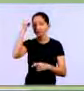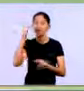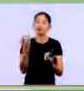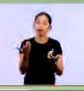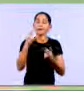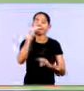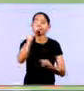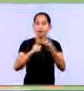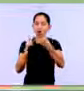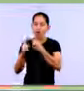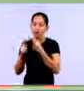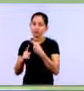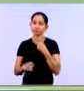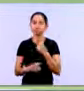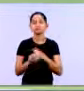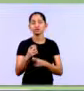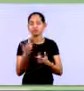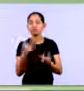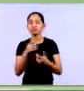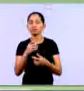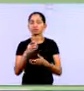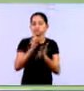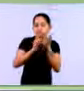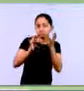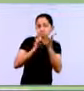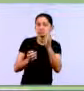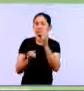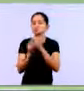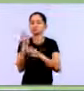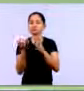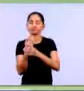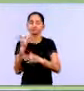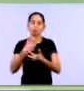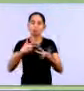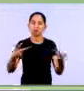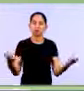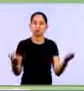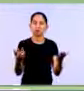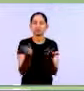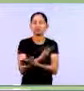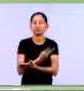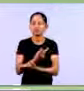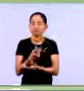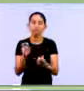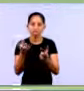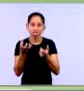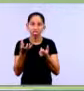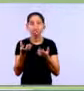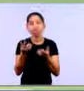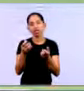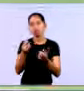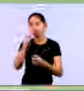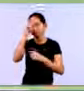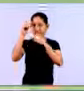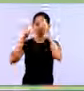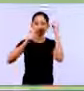dos entes de criarem tributos sobre determinados fatos ou situações e são